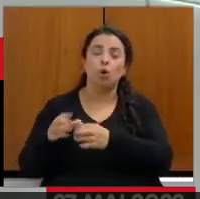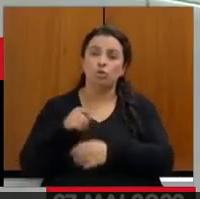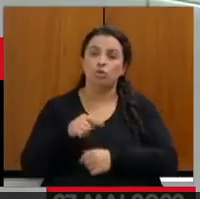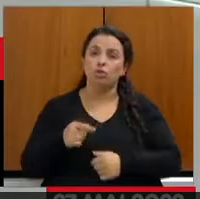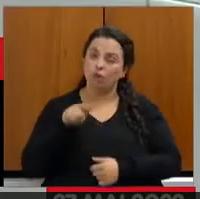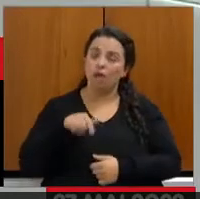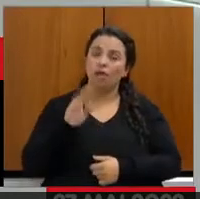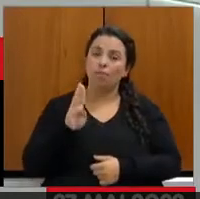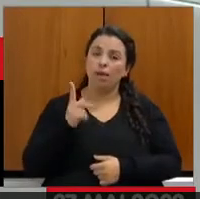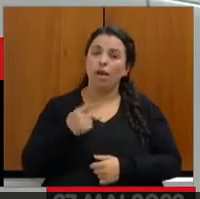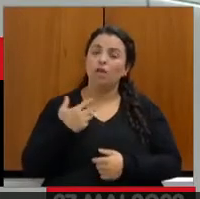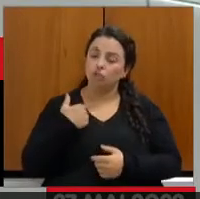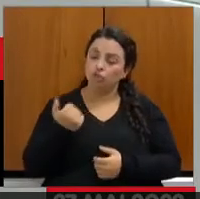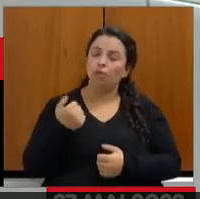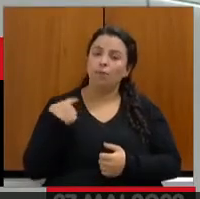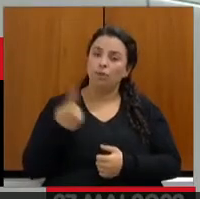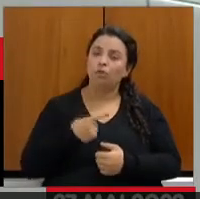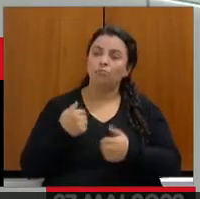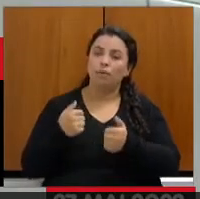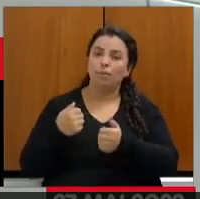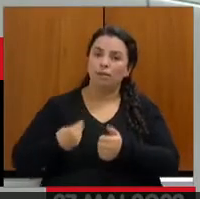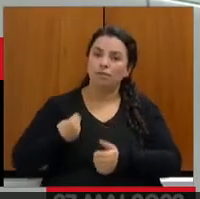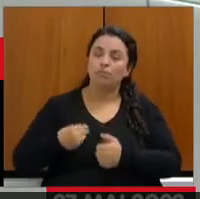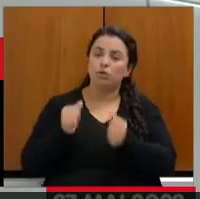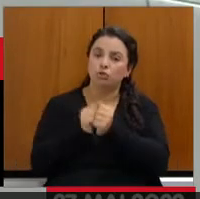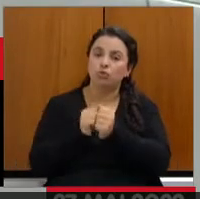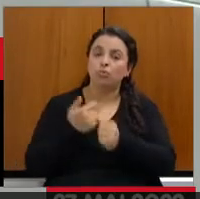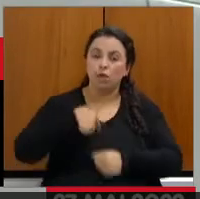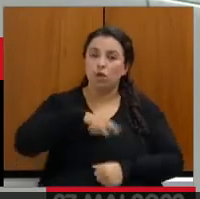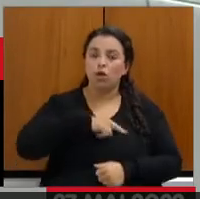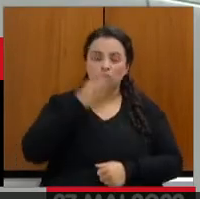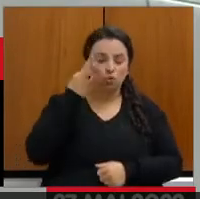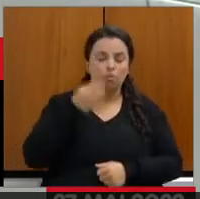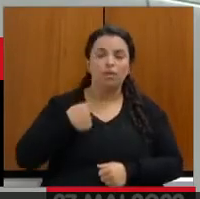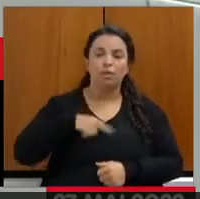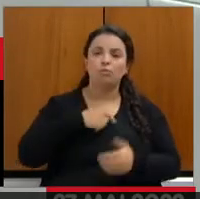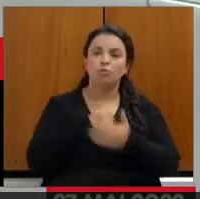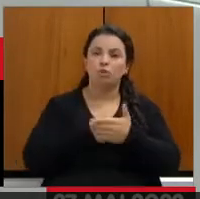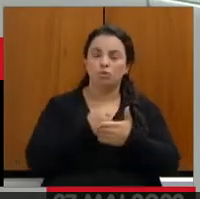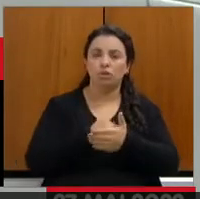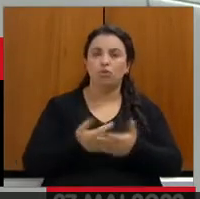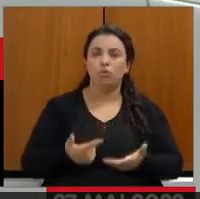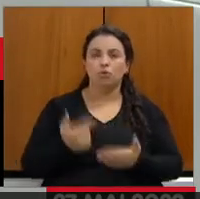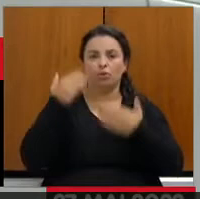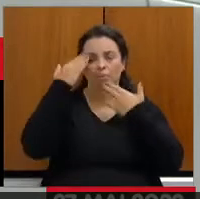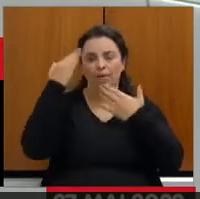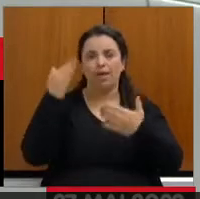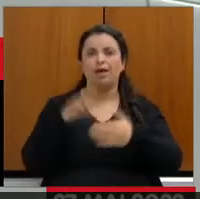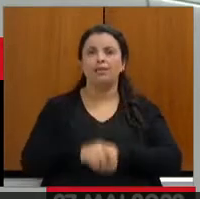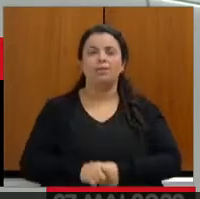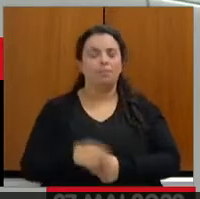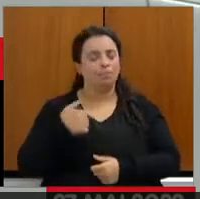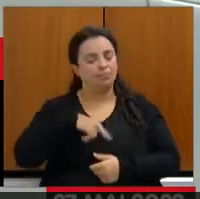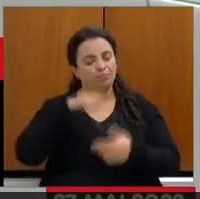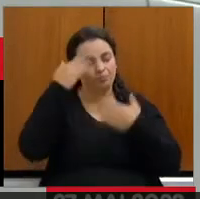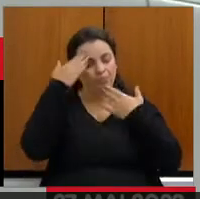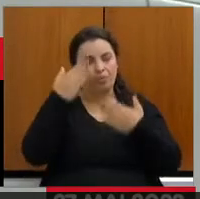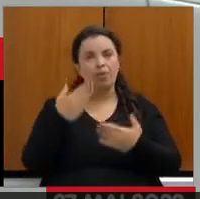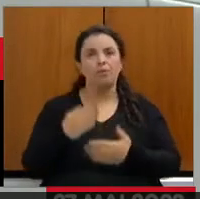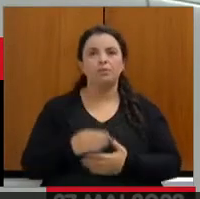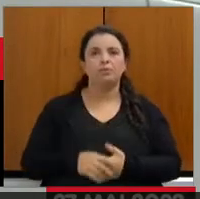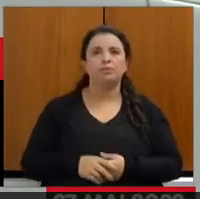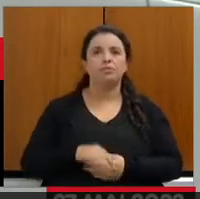trabalhadores para criança ele porque nós entendemos nossa luta Então é isso muito obrigado nós que agradecemos Obrigada